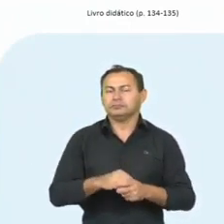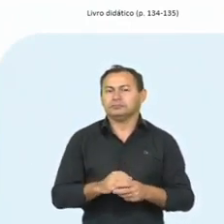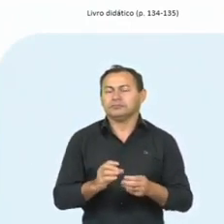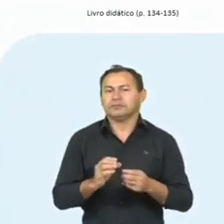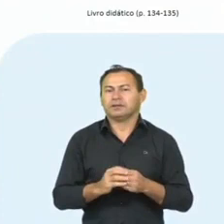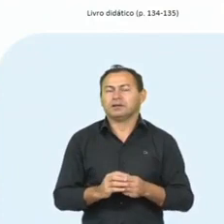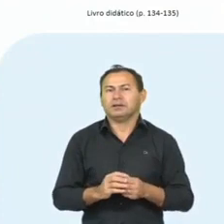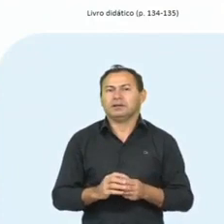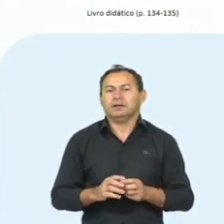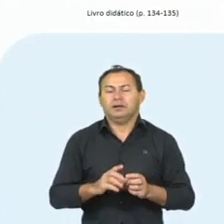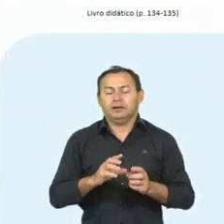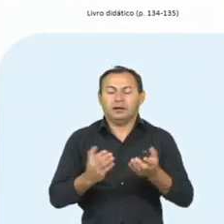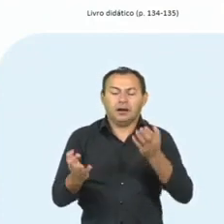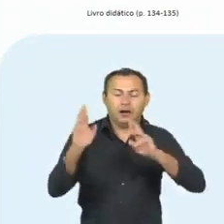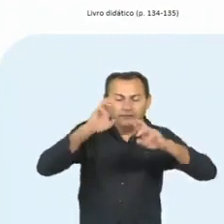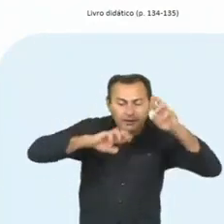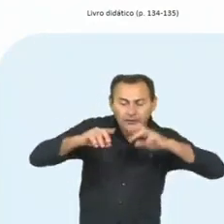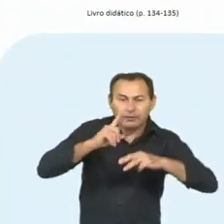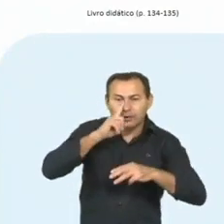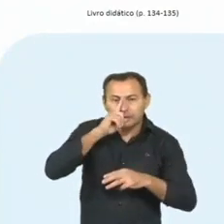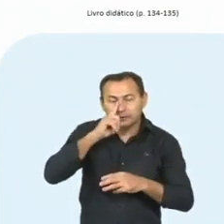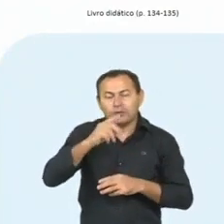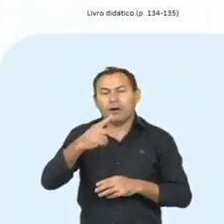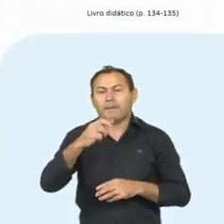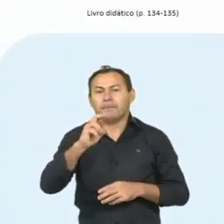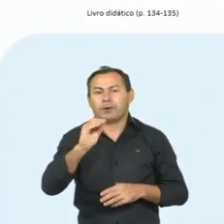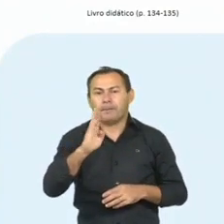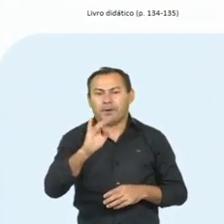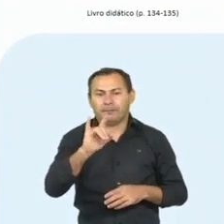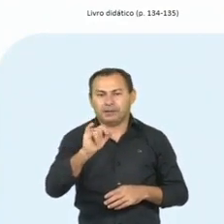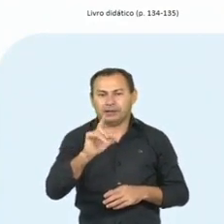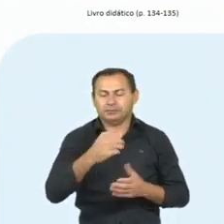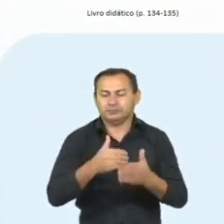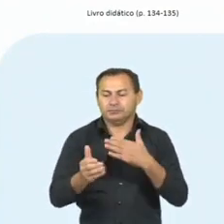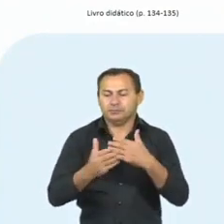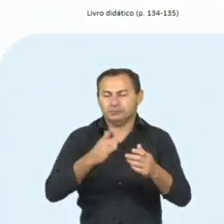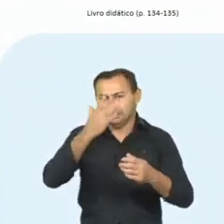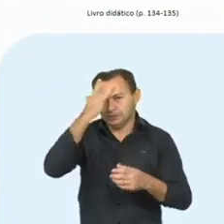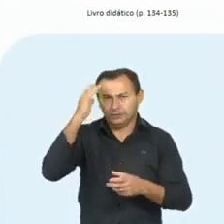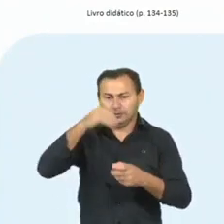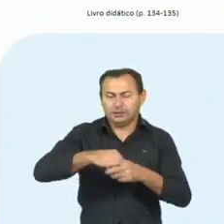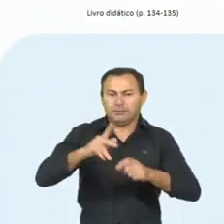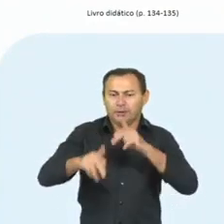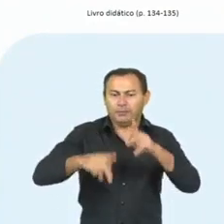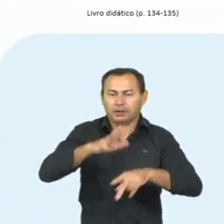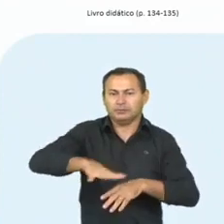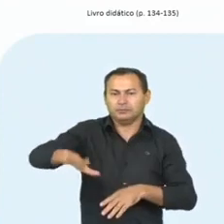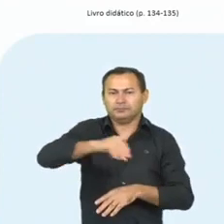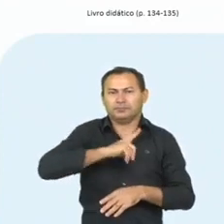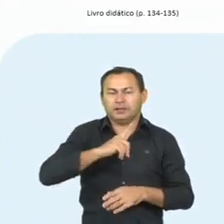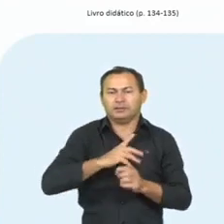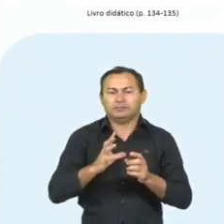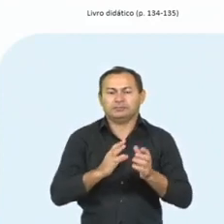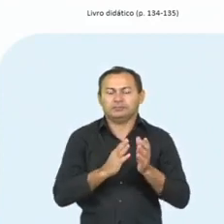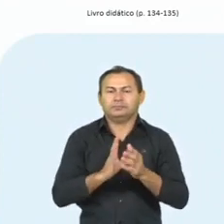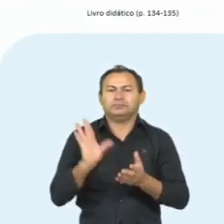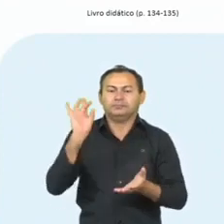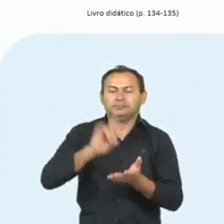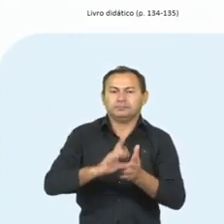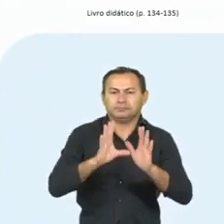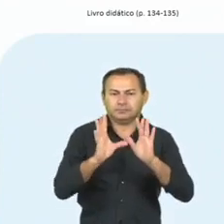ele avalia o risco ou a probabilidade que qualquer indivíduo na população possui de morrer devido a uma